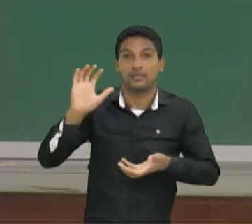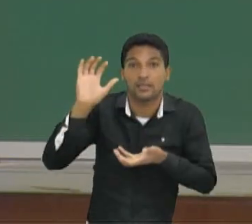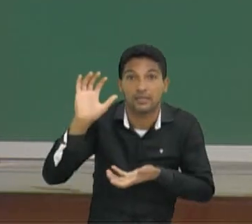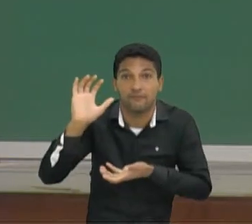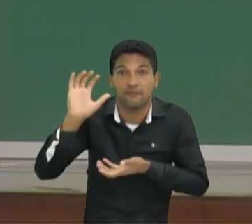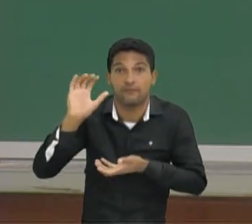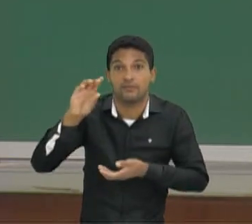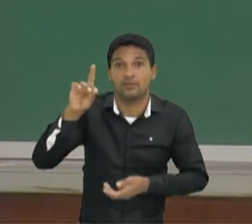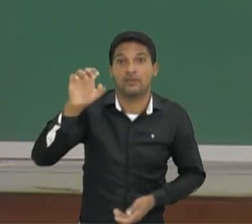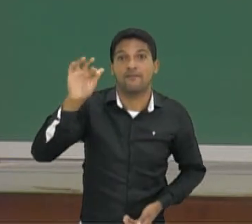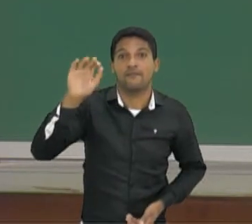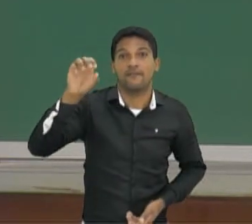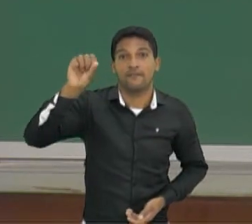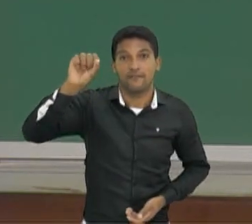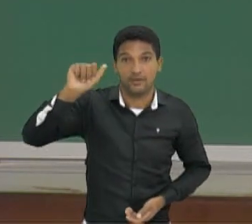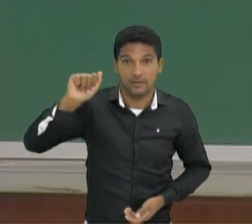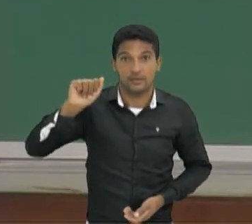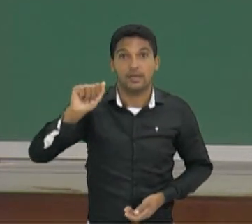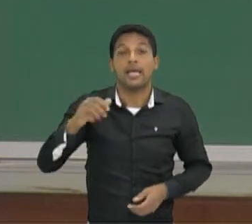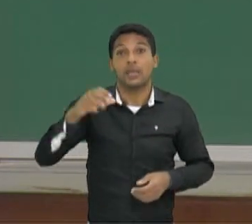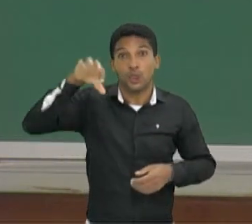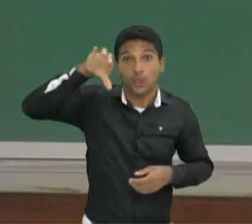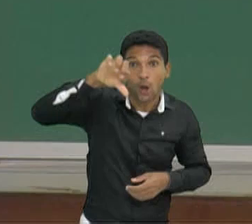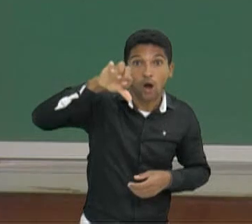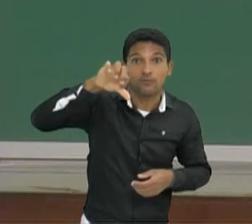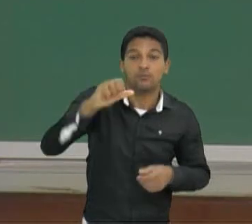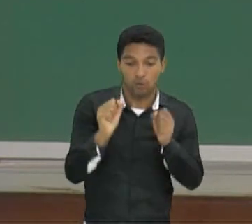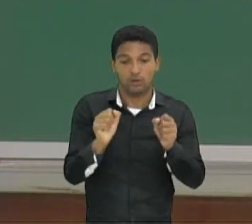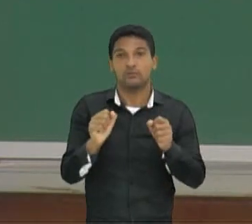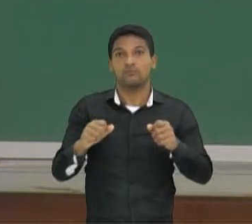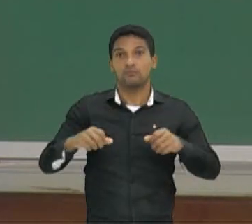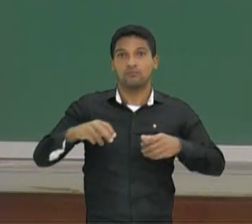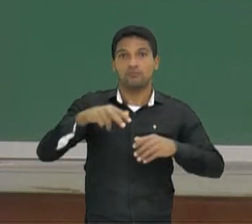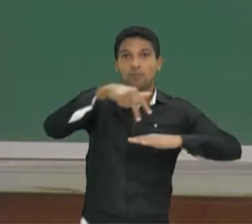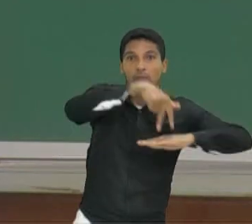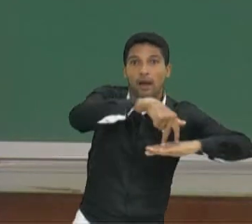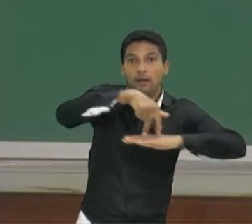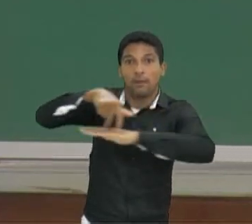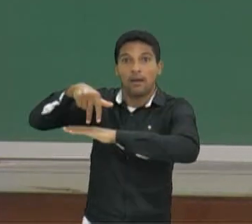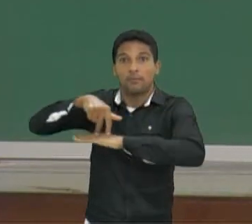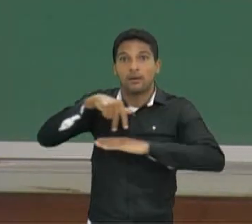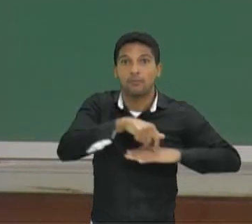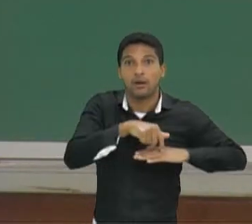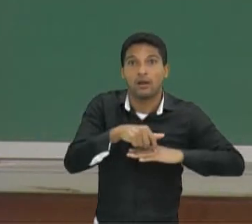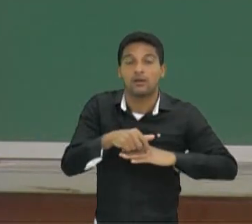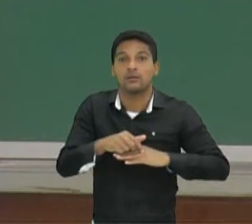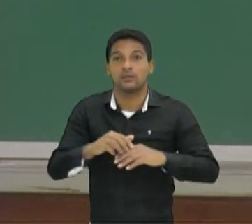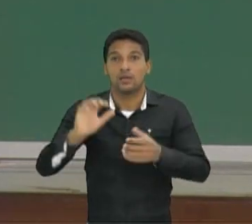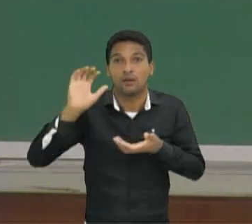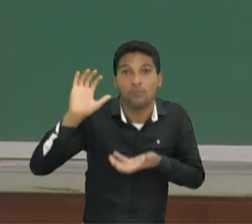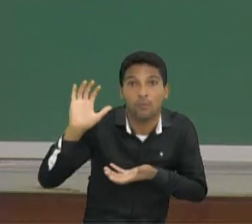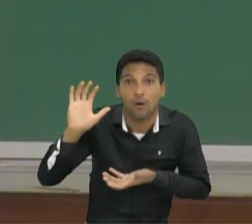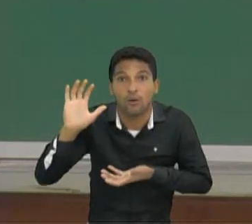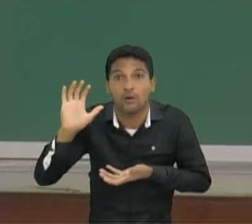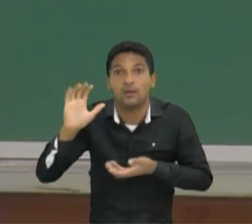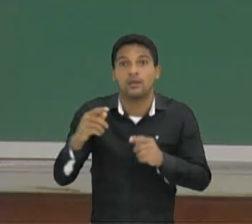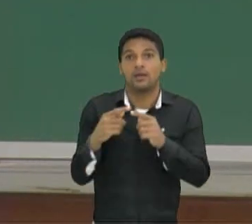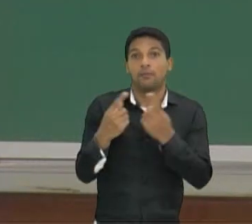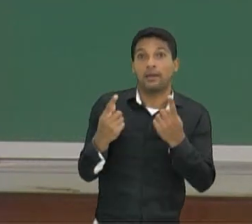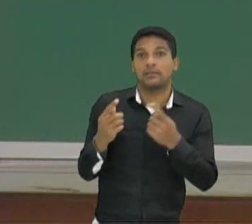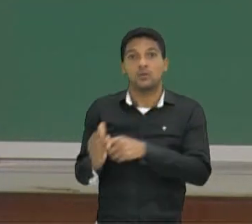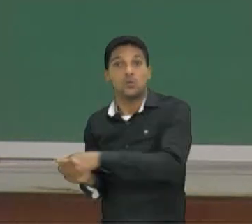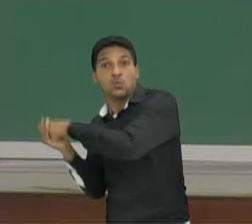Defesa 9, ataque começa com 1, podendo chegar até 4, dependendo da ocupação das bases, né? Então, o jogador, o